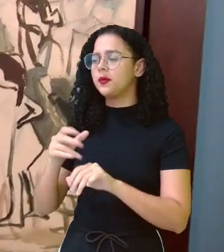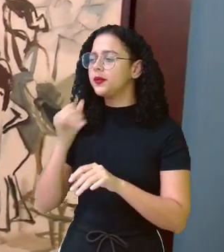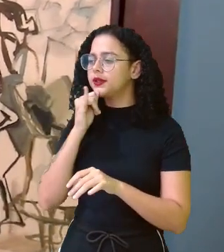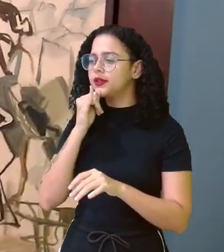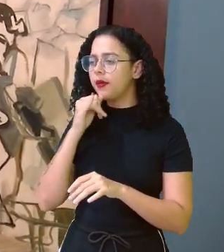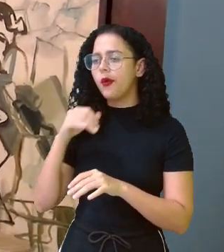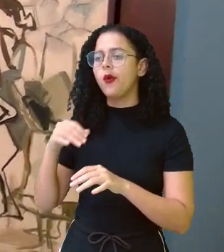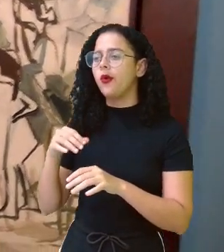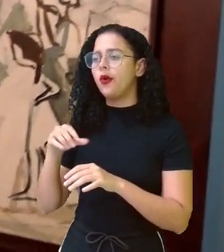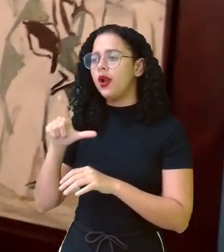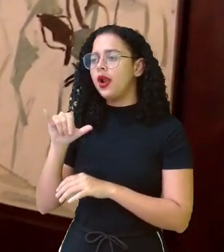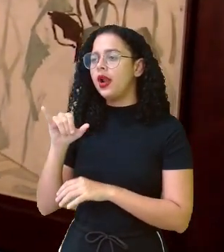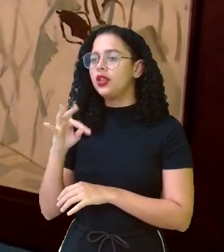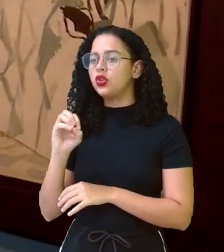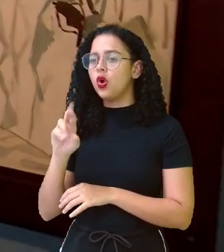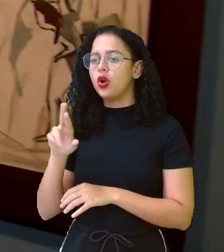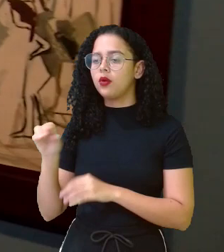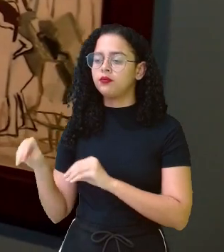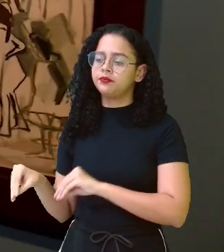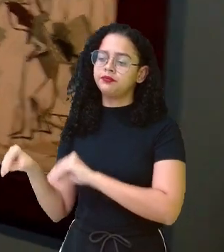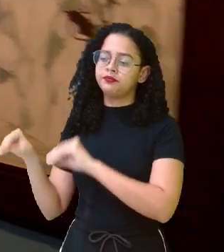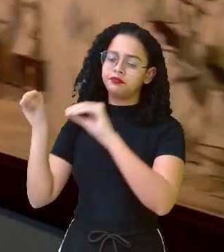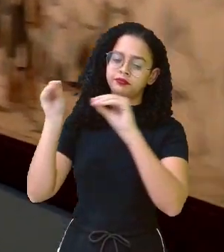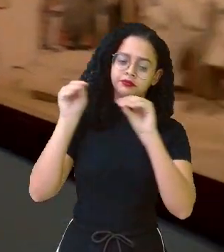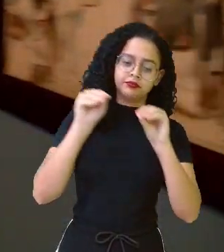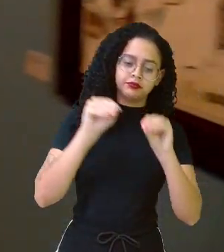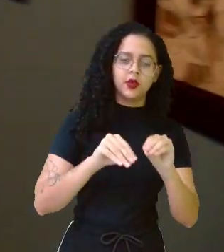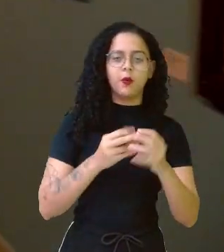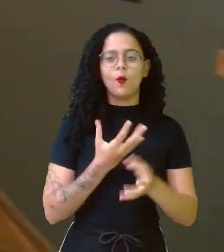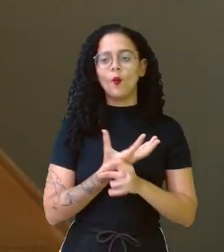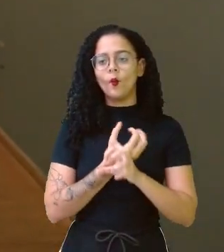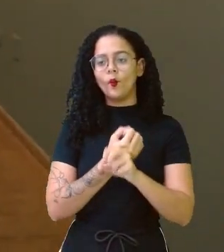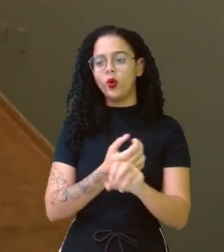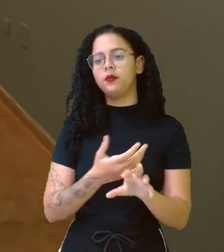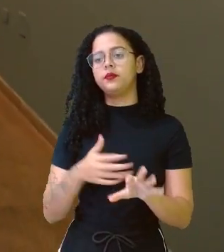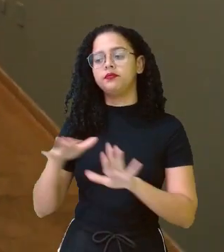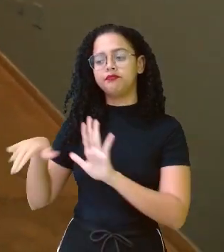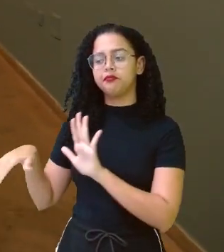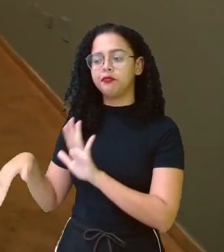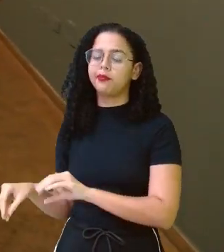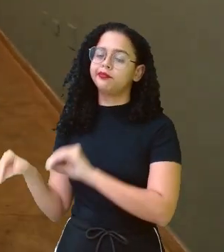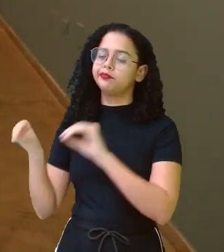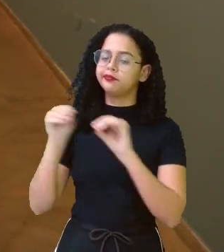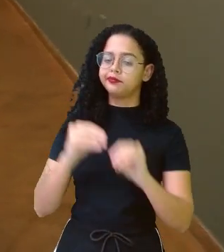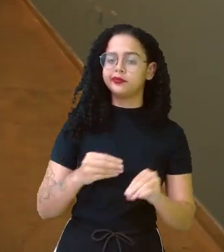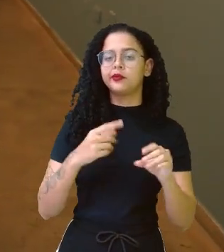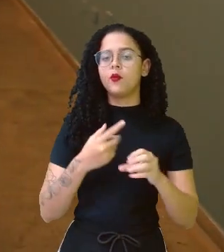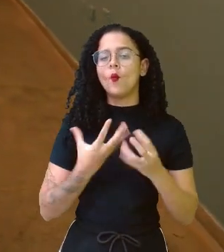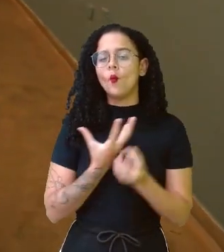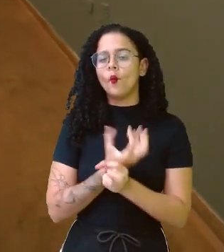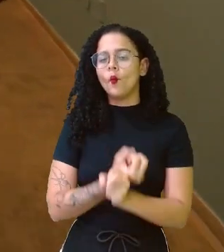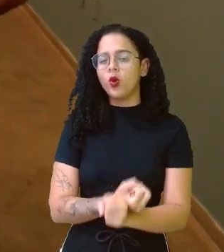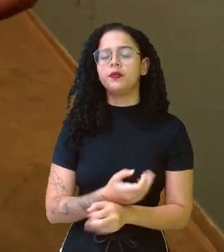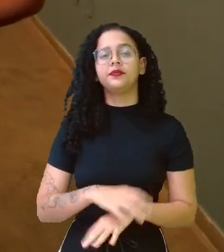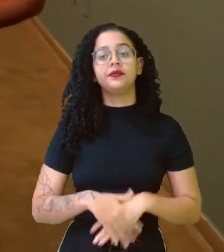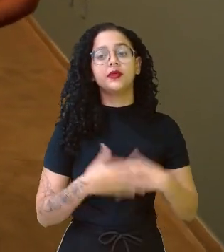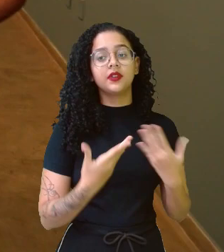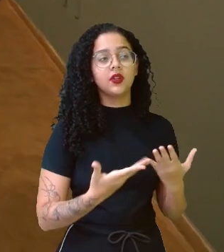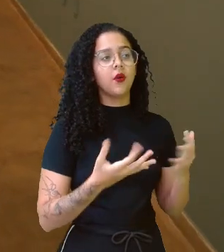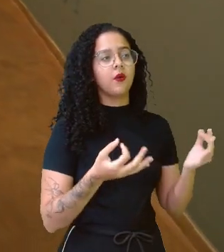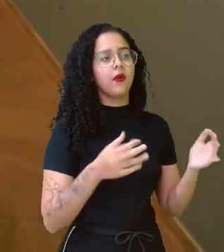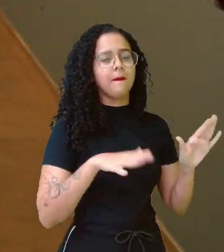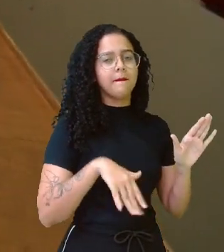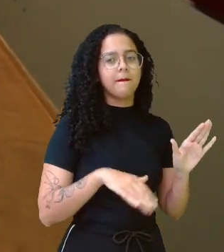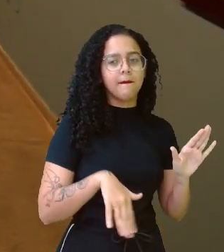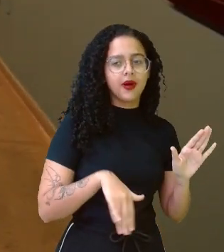litoral e vai para o sertão. Sim. As feiras eram os principais eventos sociais nas pequenas cidades no interior. Perfeito. Né? Tudo acontecia